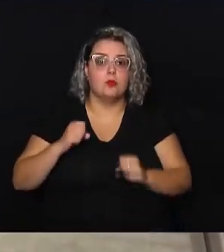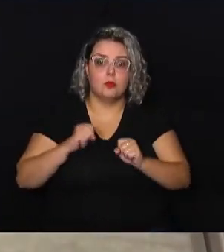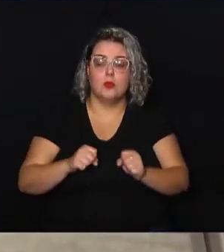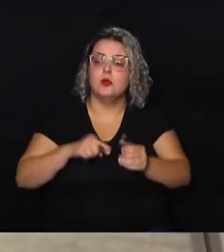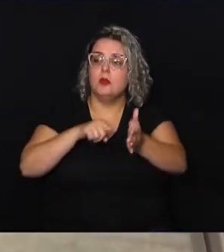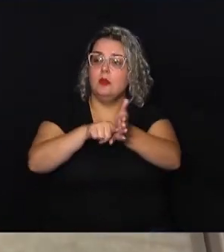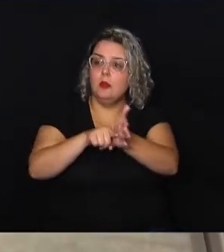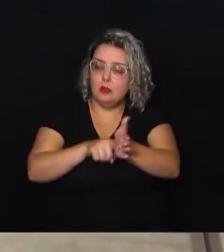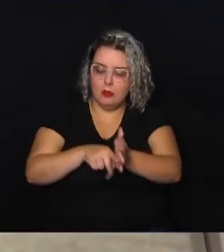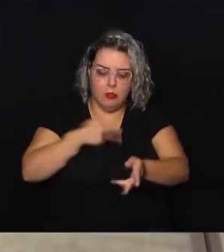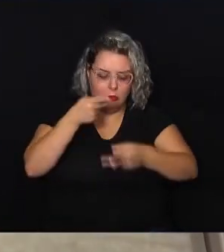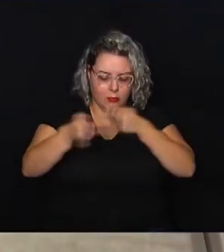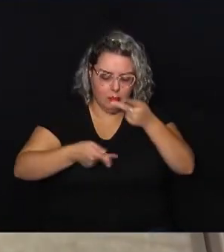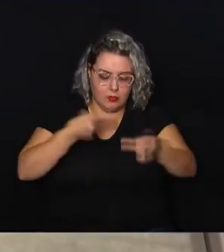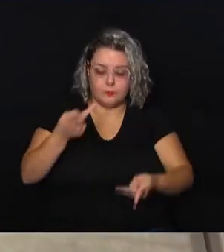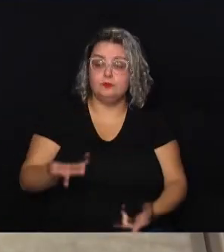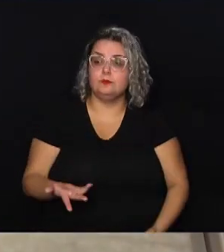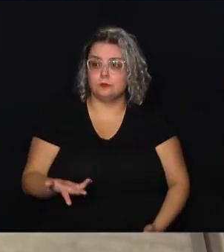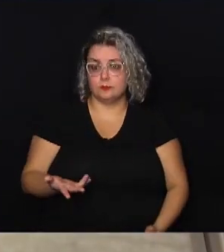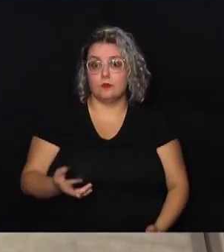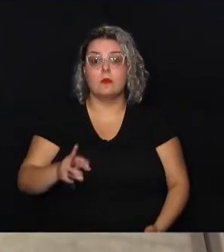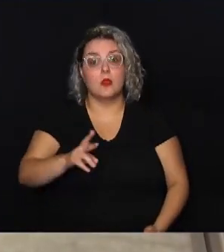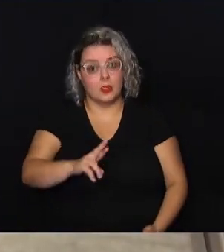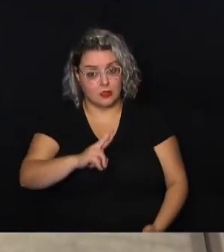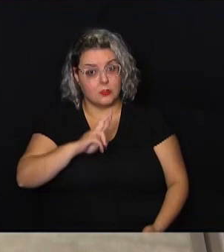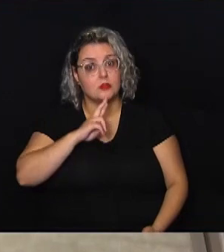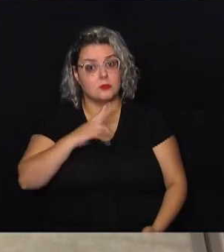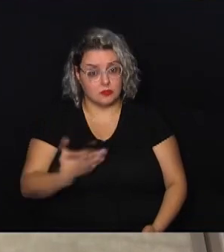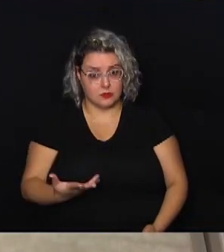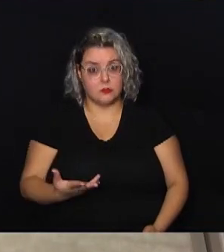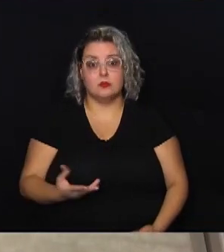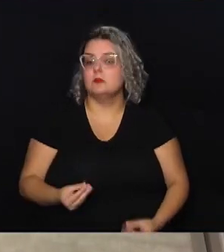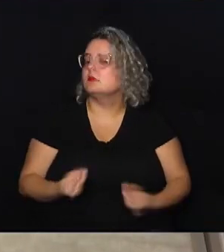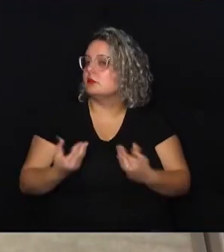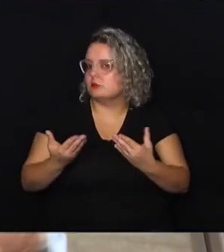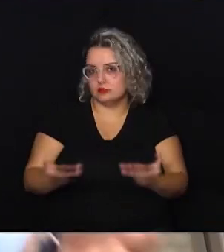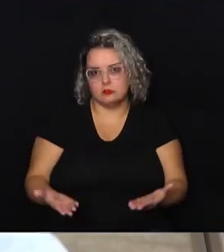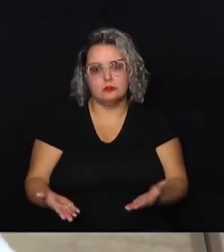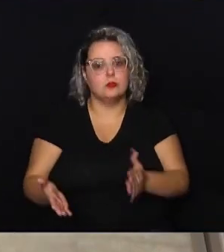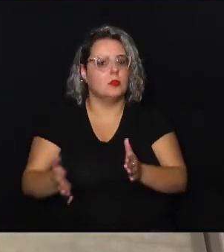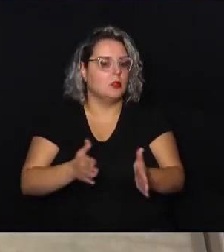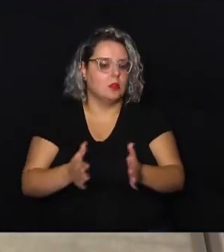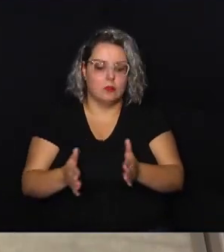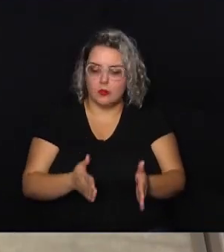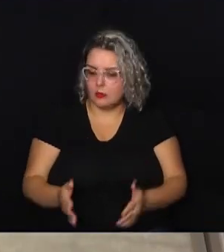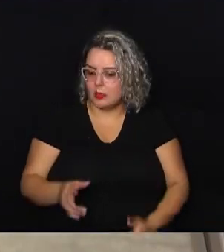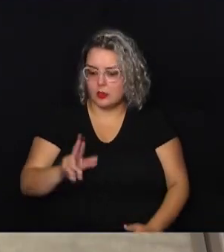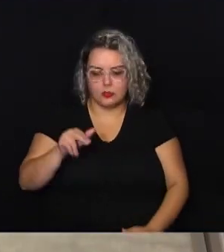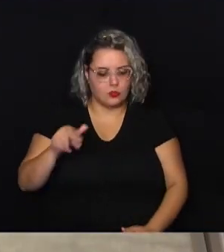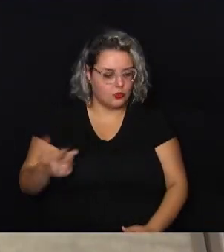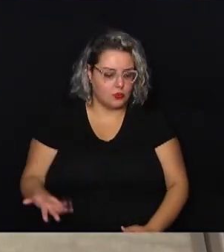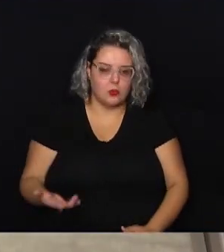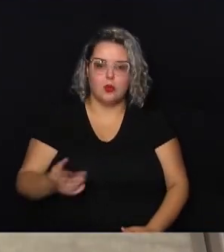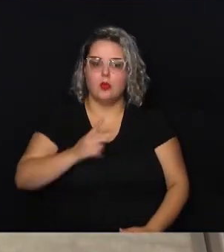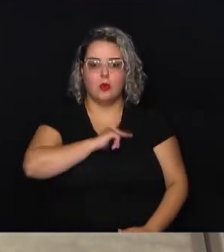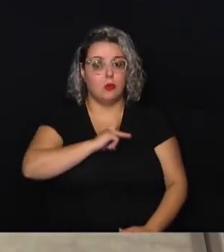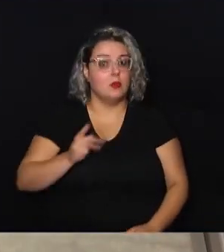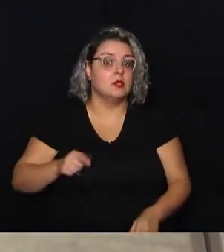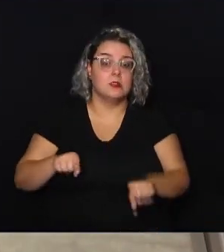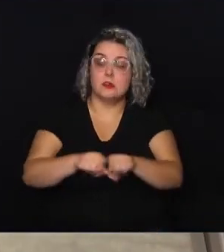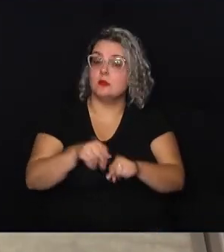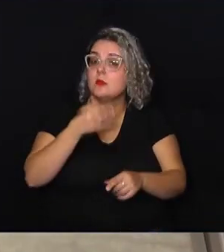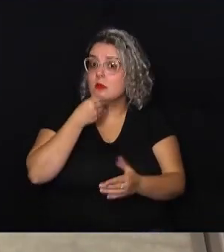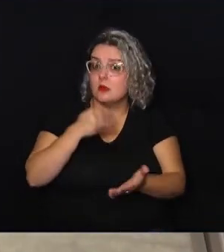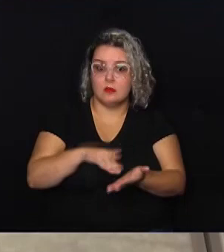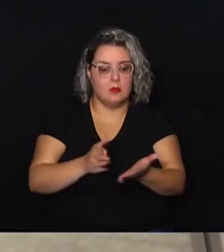seu questionamento. As respostas elas foram dadas, né, em momento algum, tanto o presidente quanto o secretário,